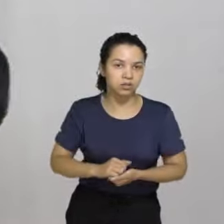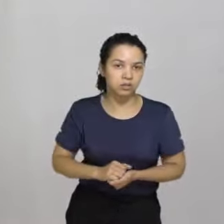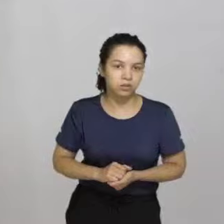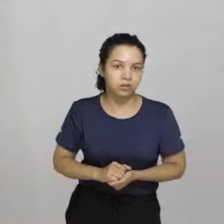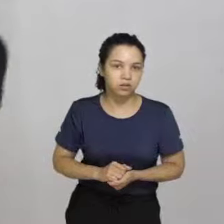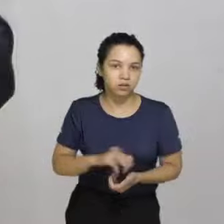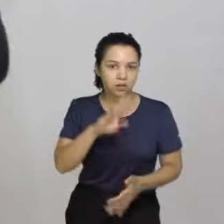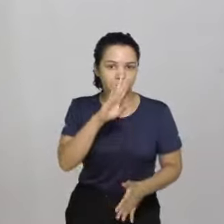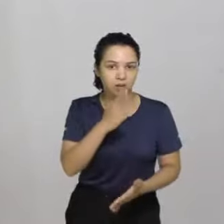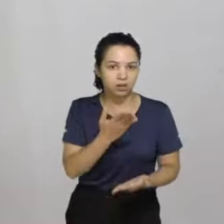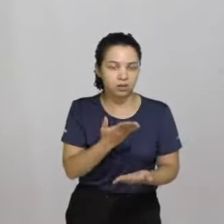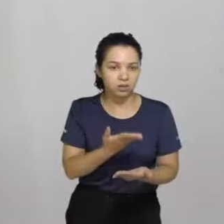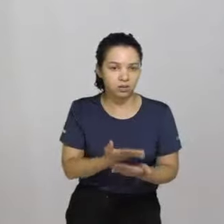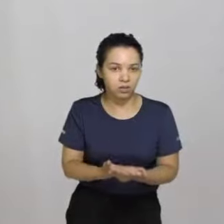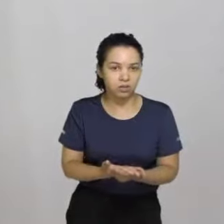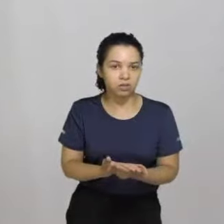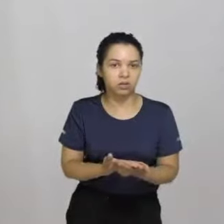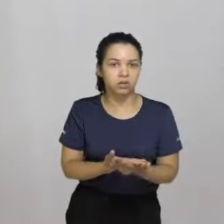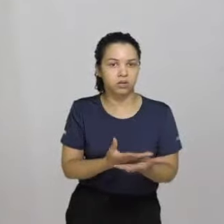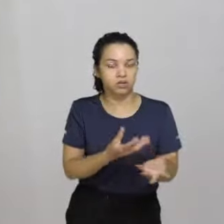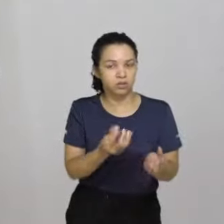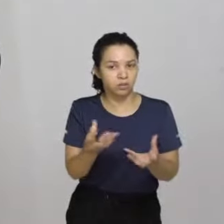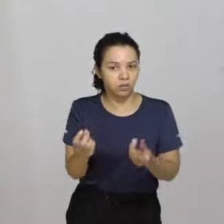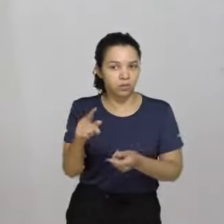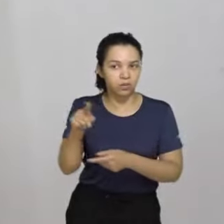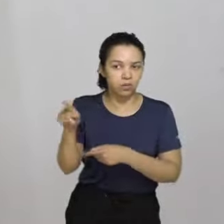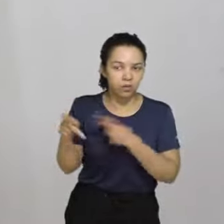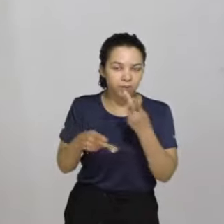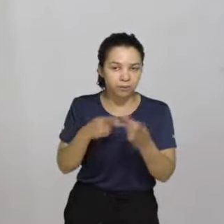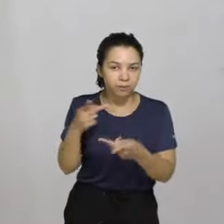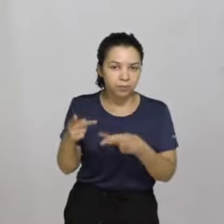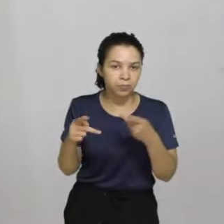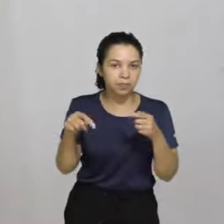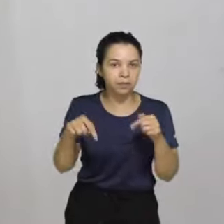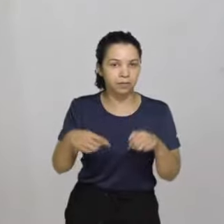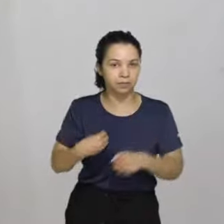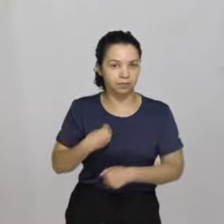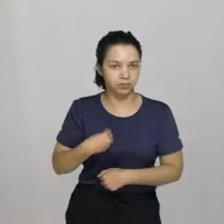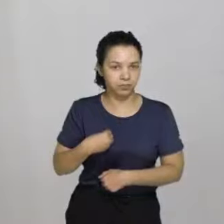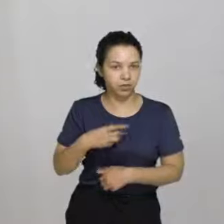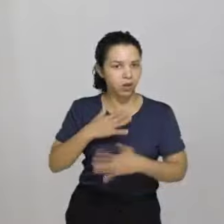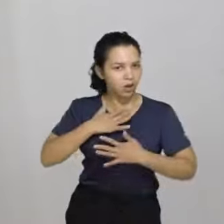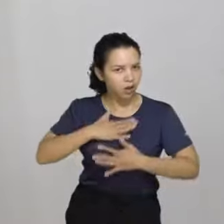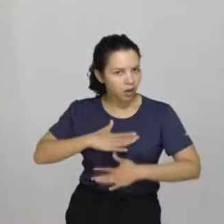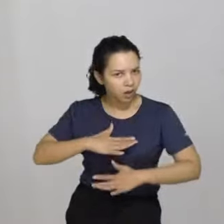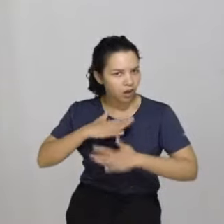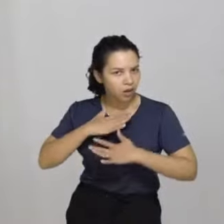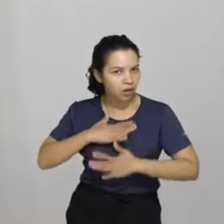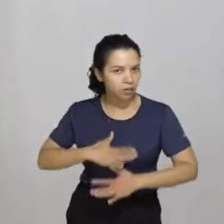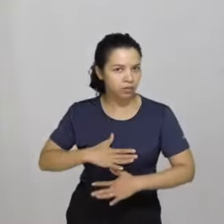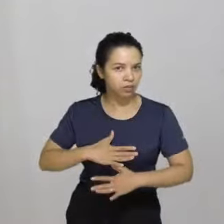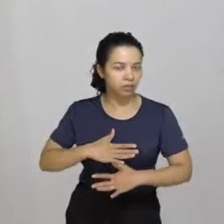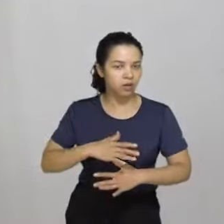Acredito que muitos de vocês que aqui estão, se acalme aí, senhor, quer queimar pneu, vai lá na